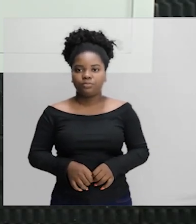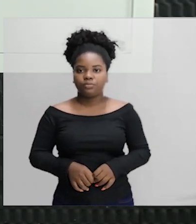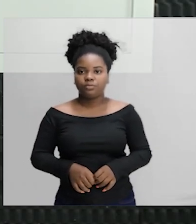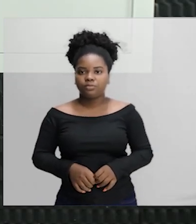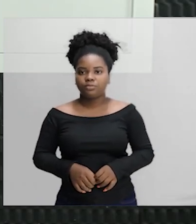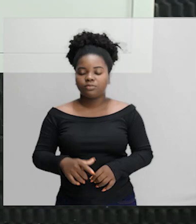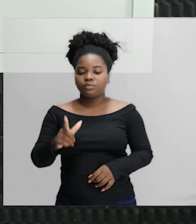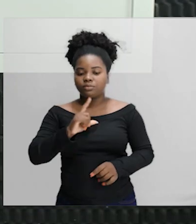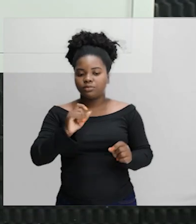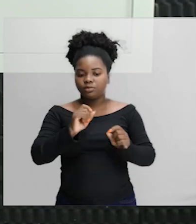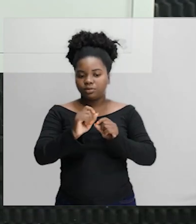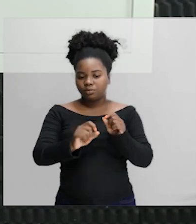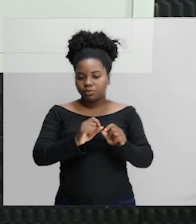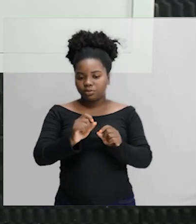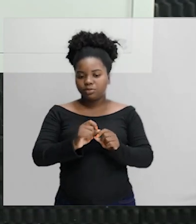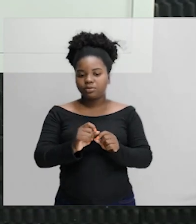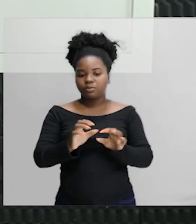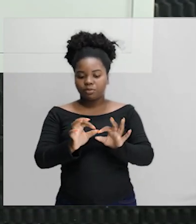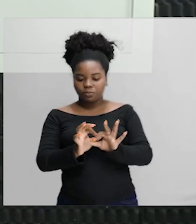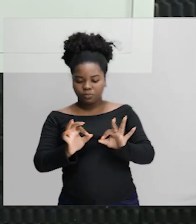e nós temos os fios,